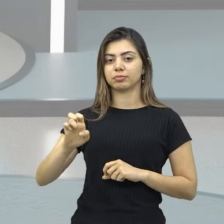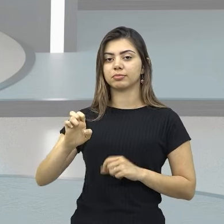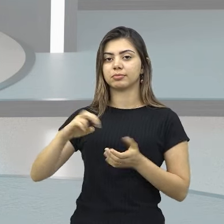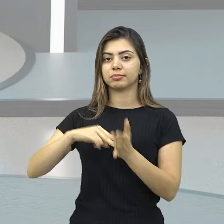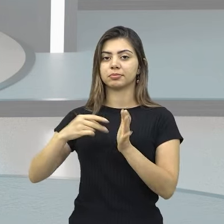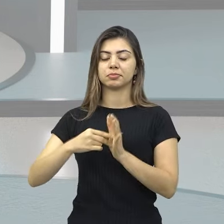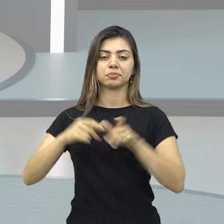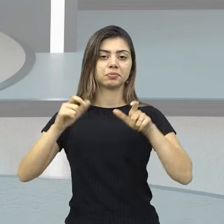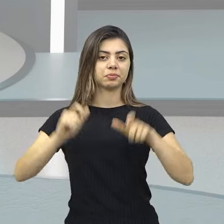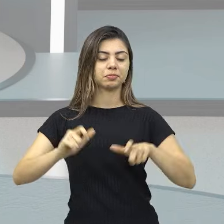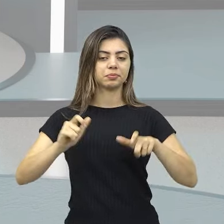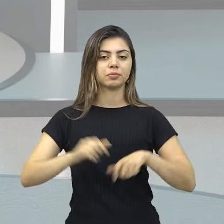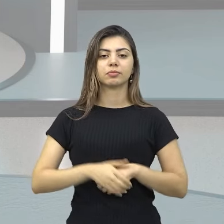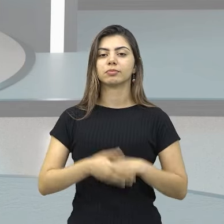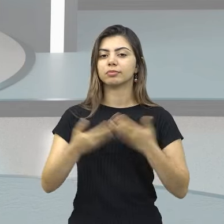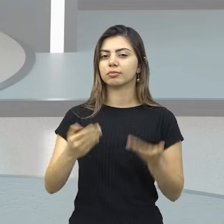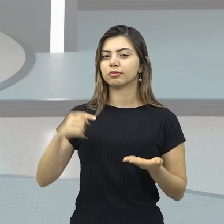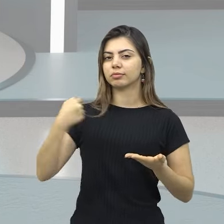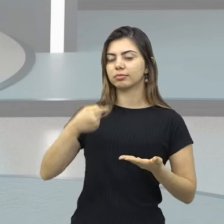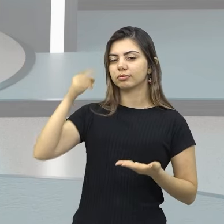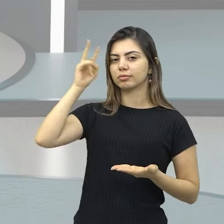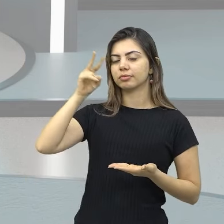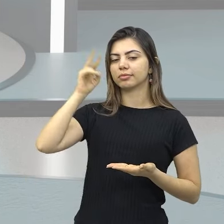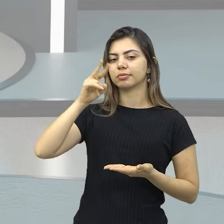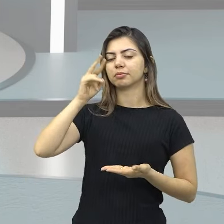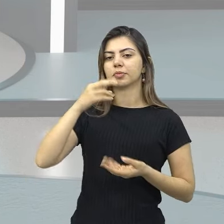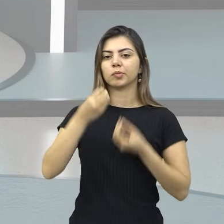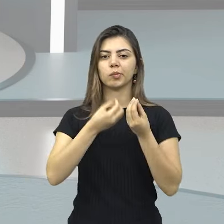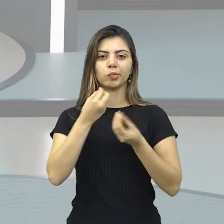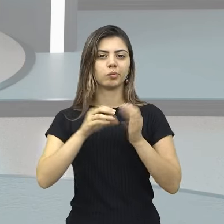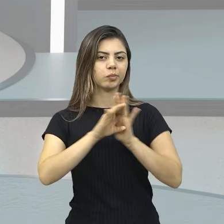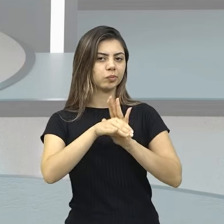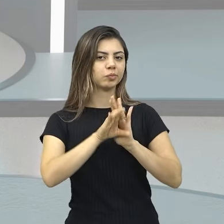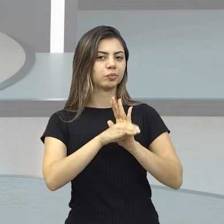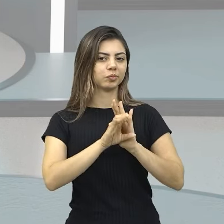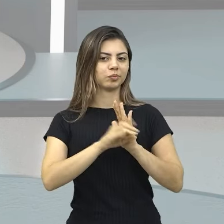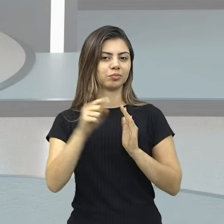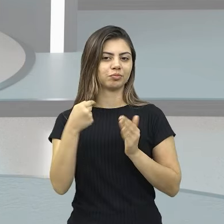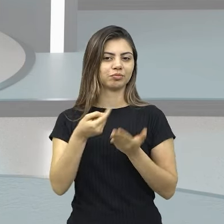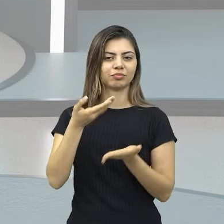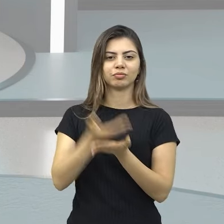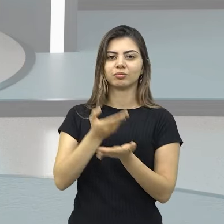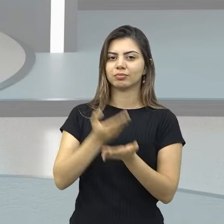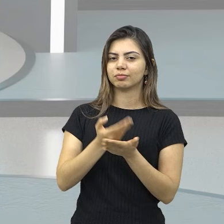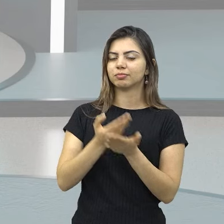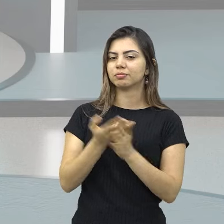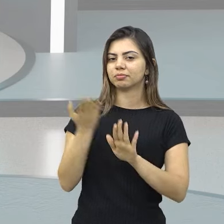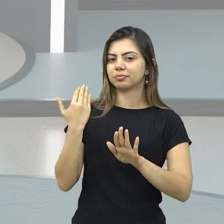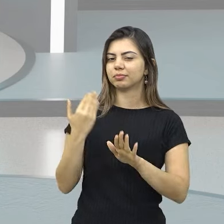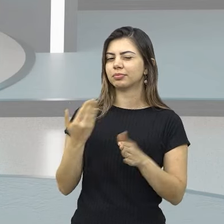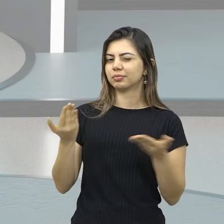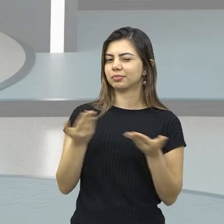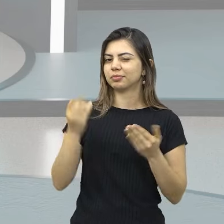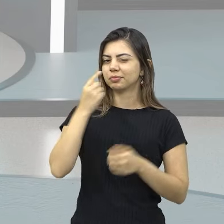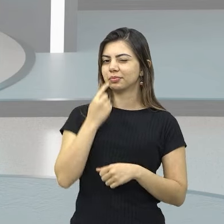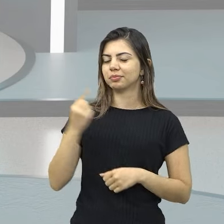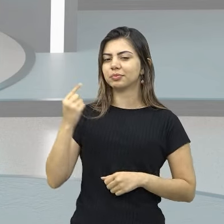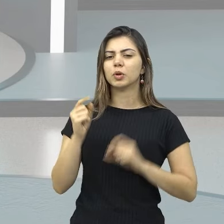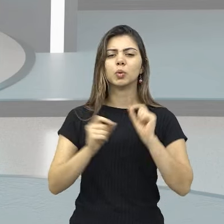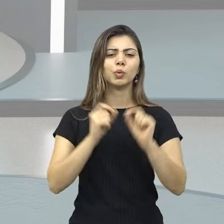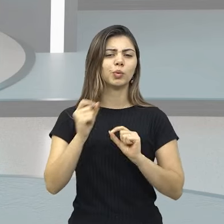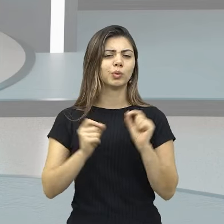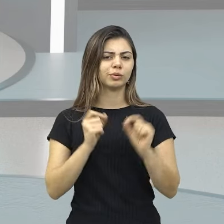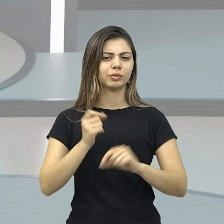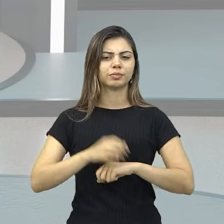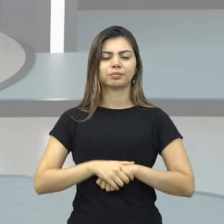Então, só para a gente relembrar um pouquinho mais, né, a definição sobre as WH words, vamos verificar aqui comigo, né? O que são as